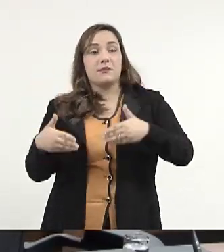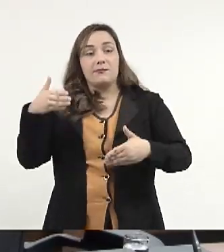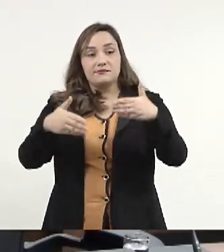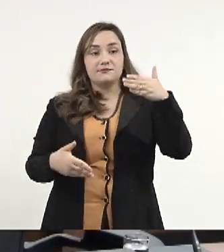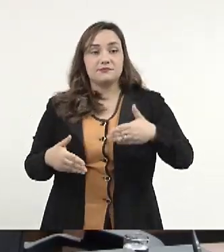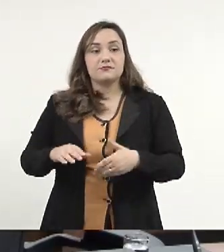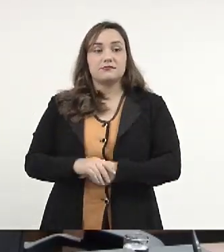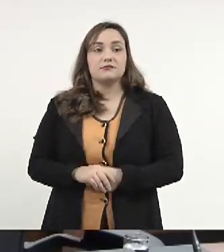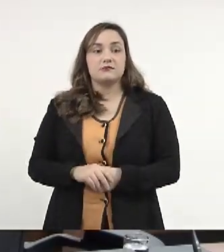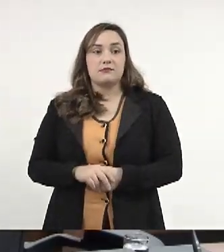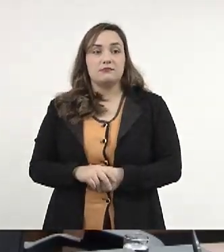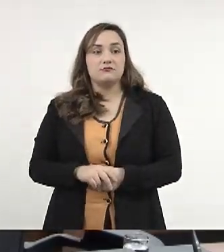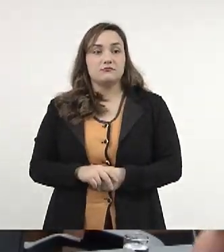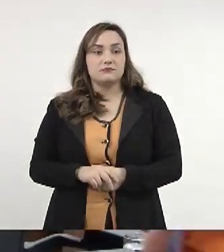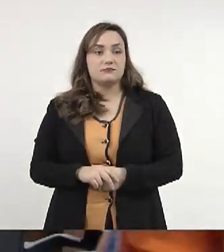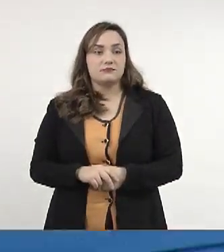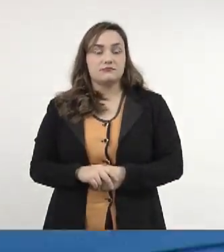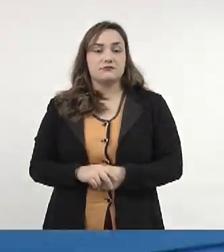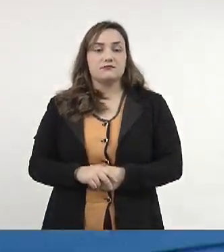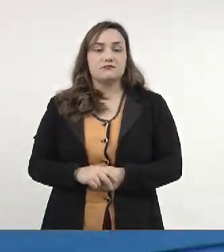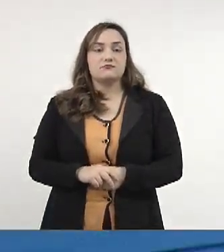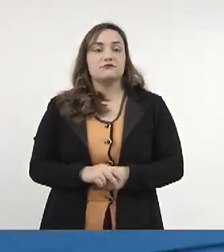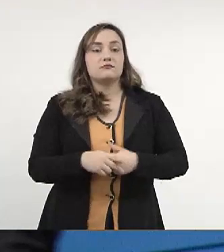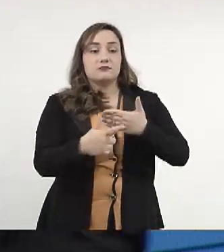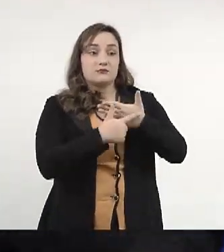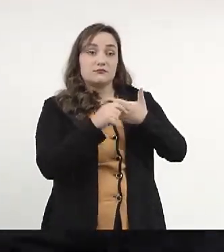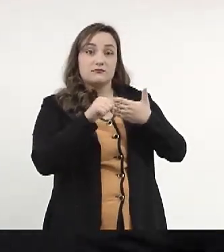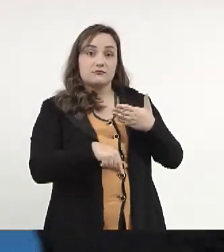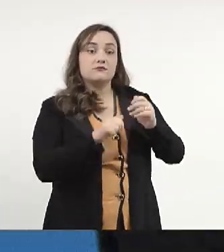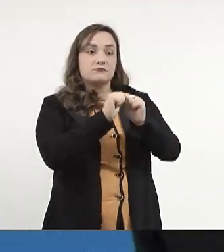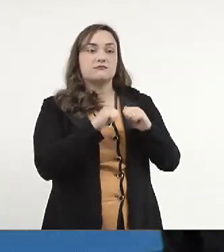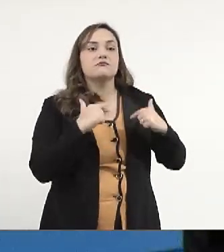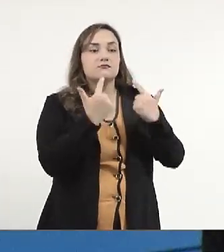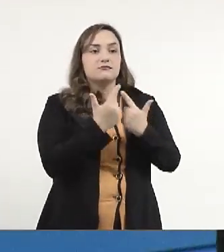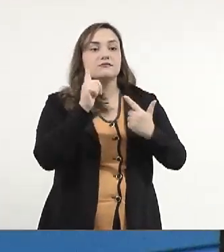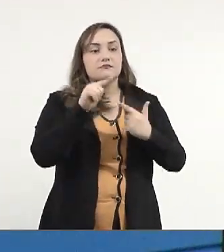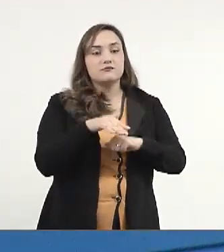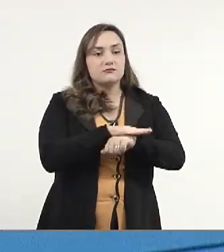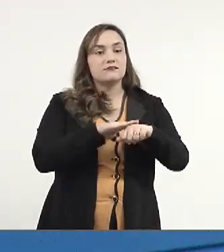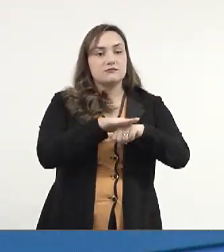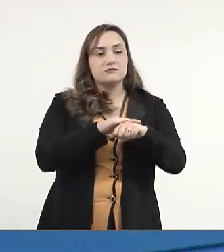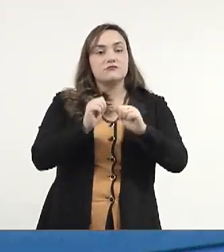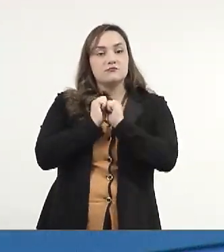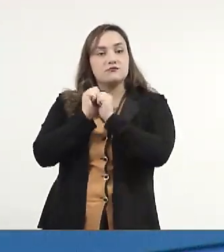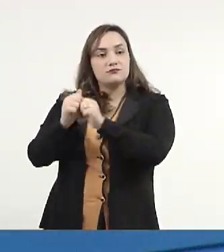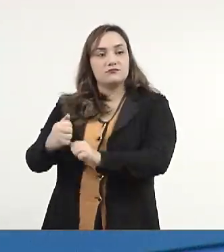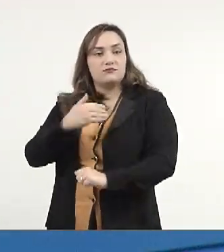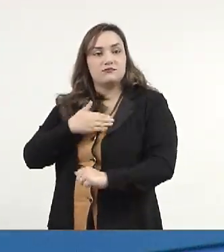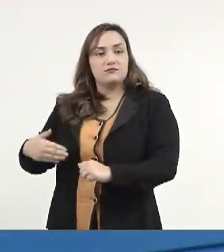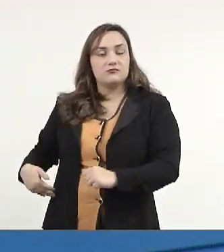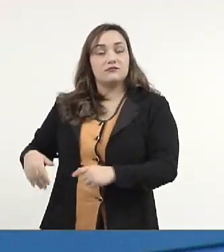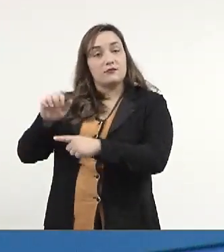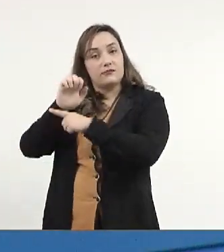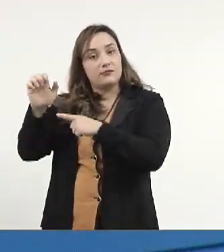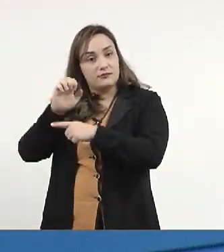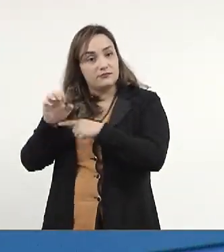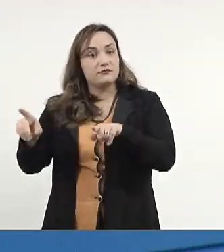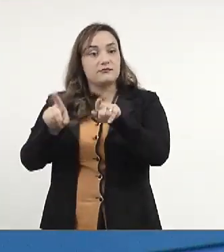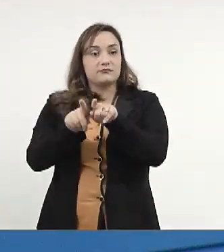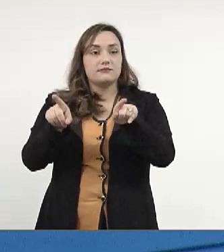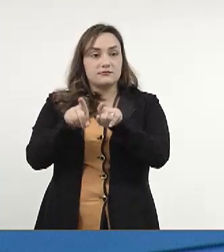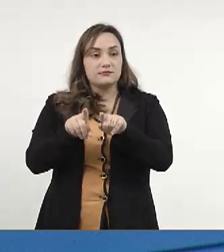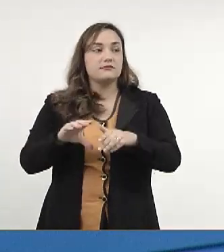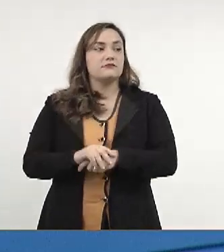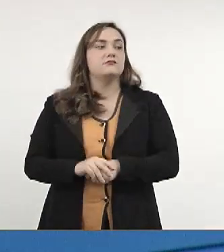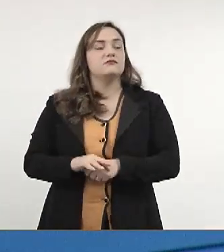o papel da Assembleia Legislativa é intermediar junto ao governo do Estado ou às